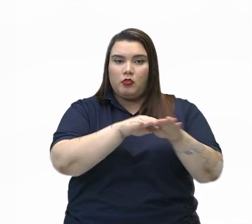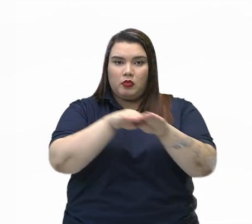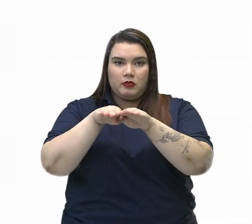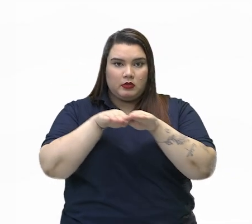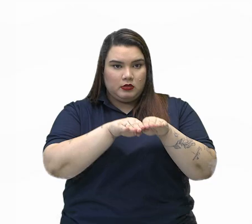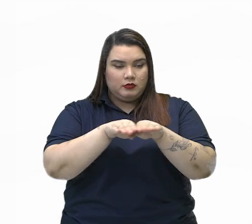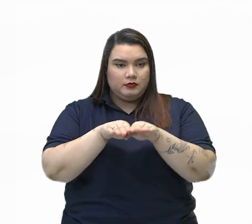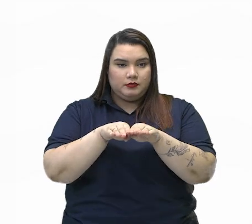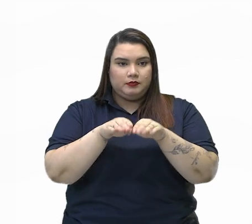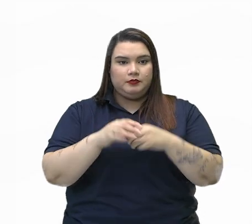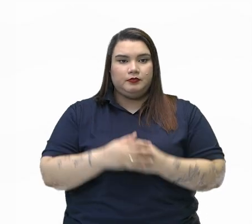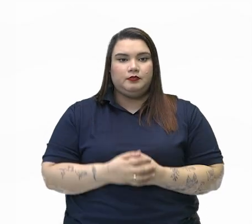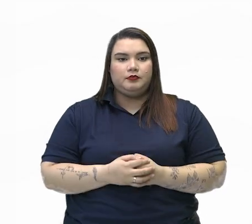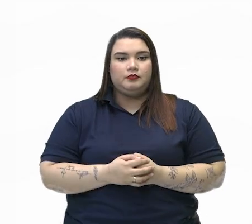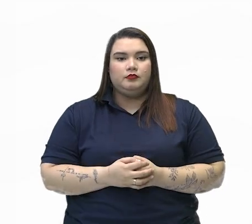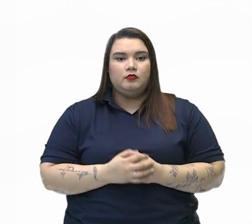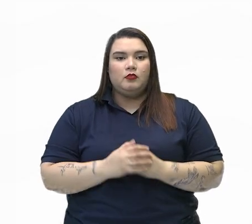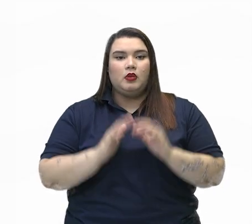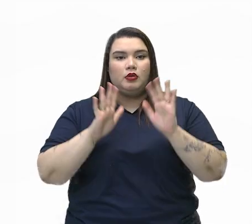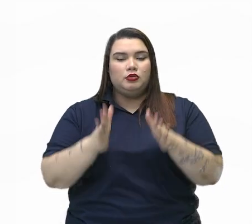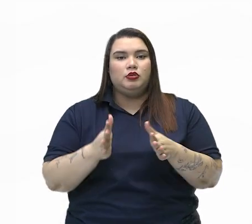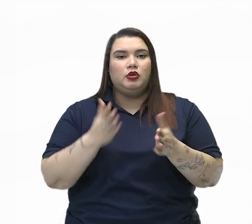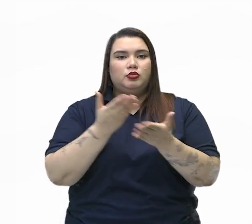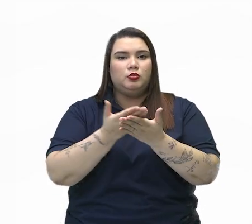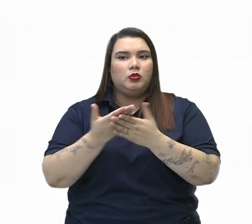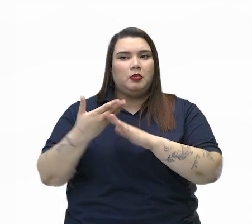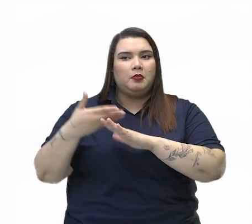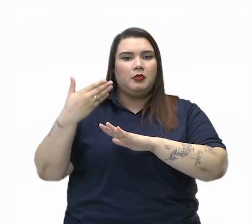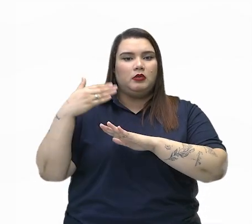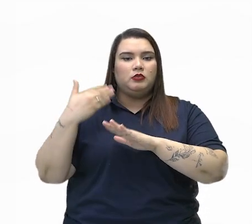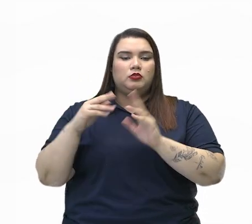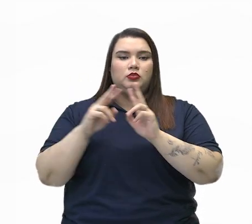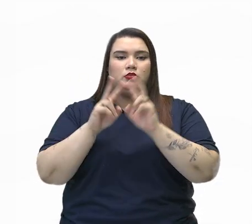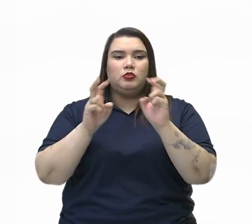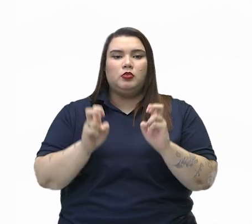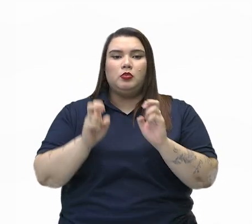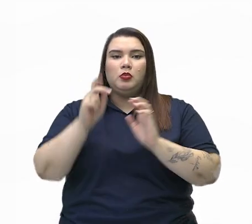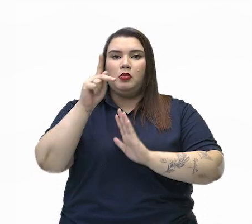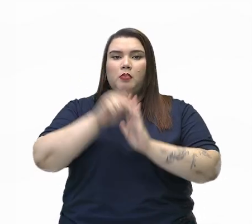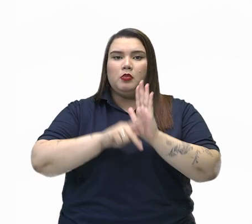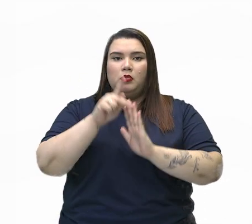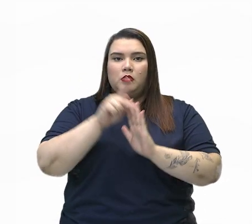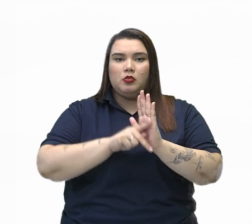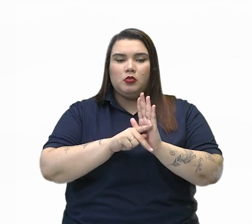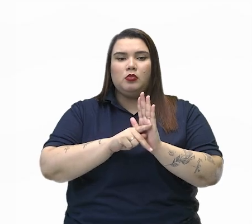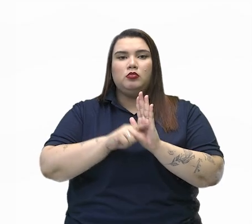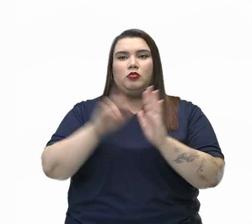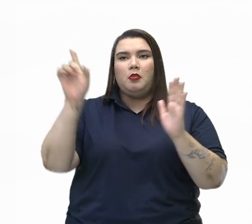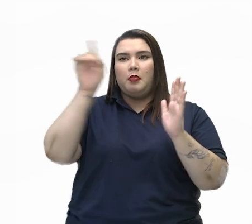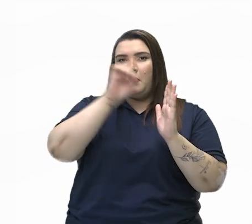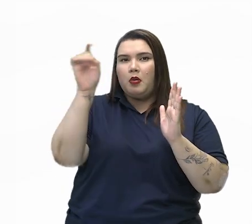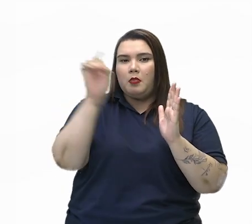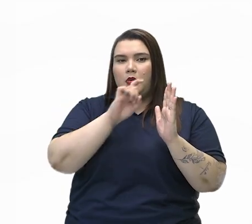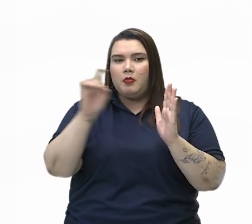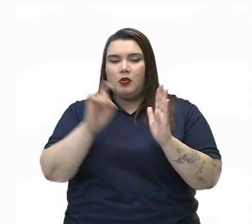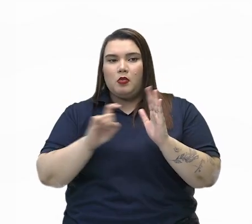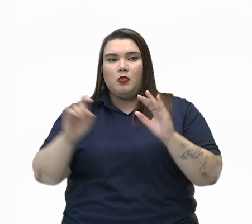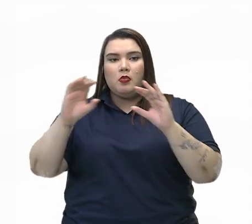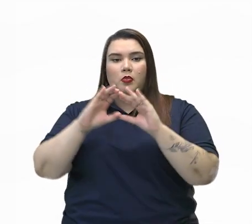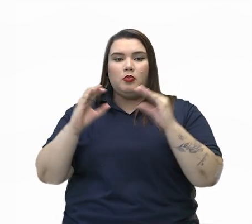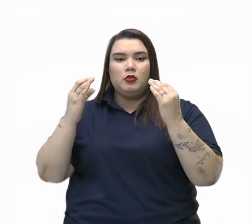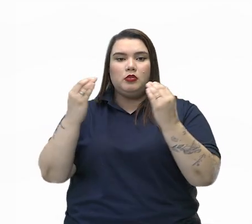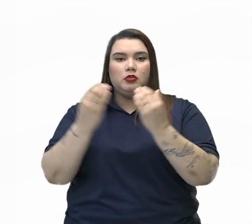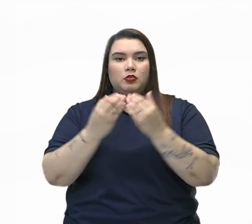Então, aí nós já até vimos em outras aulas sobre projeto de grafite, onde